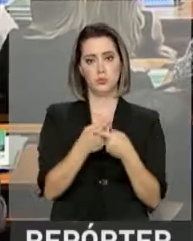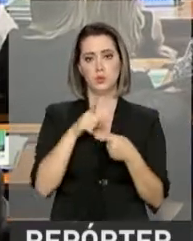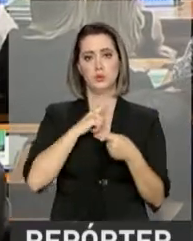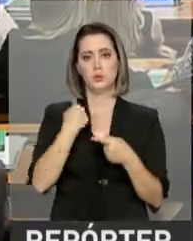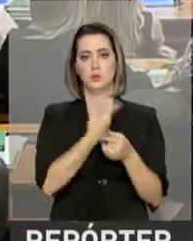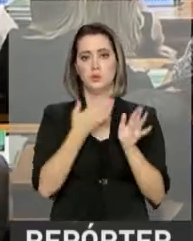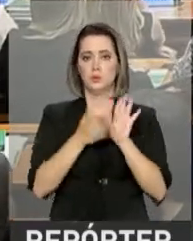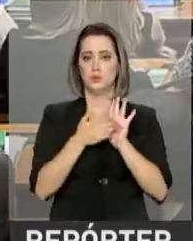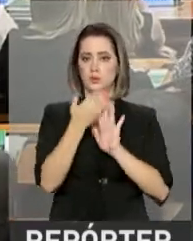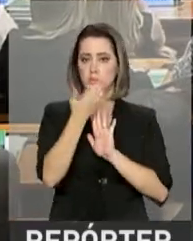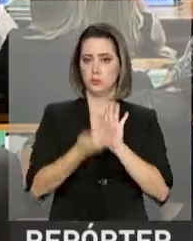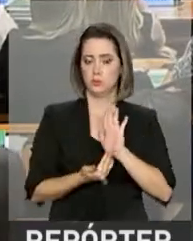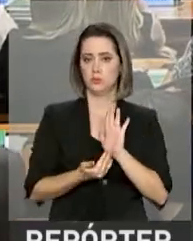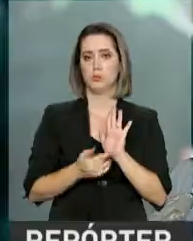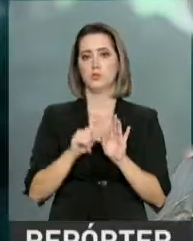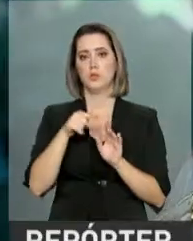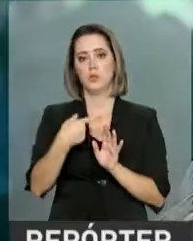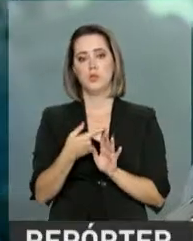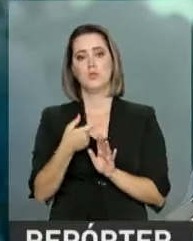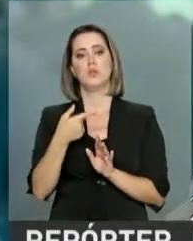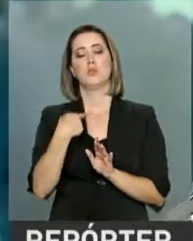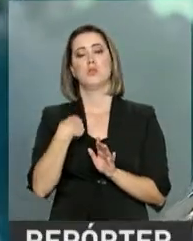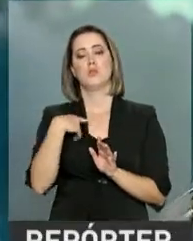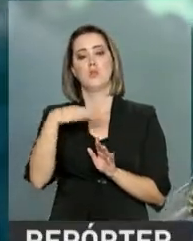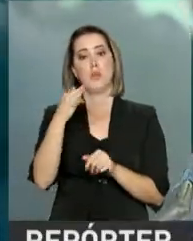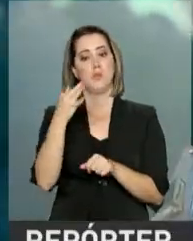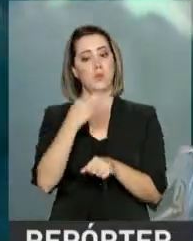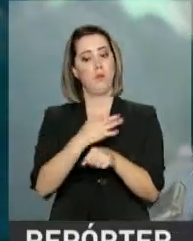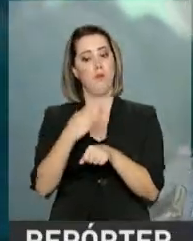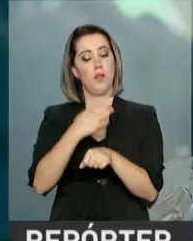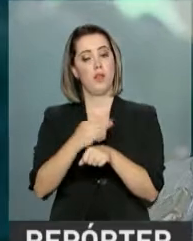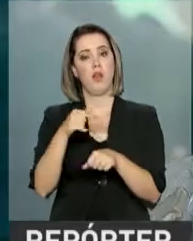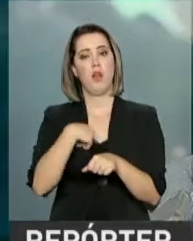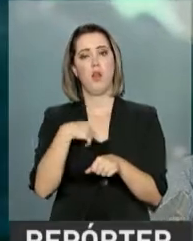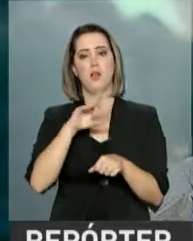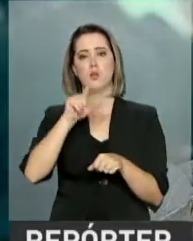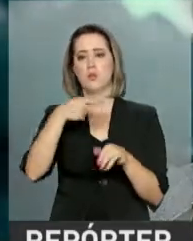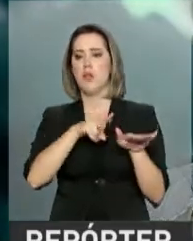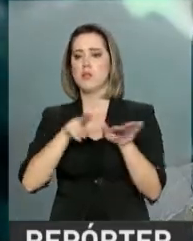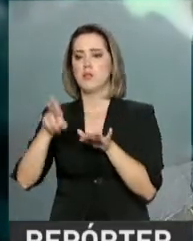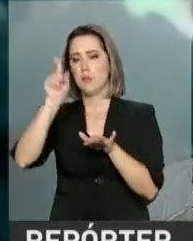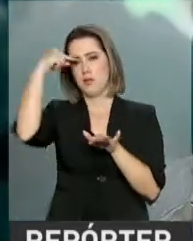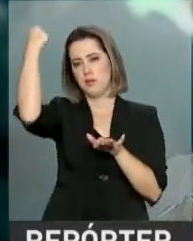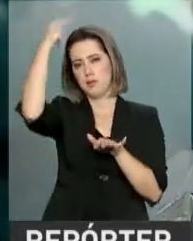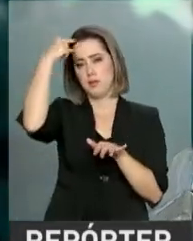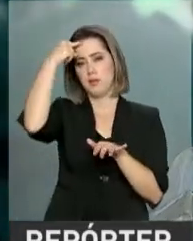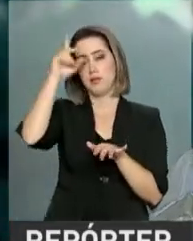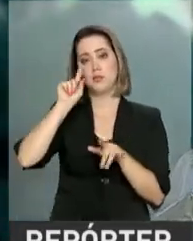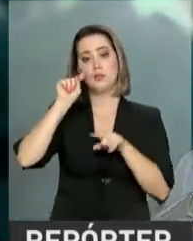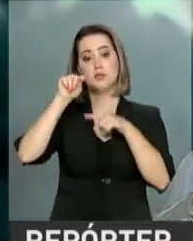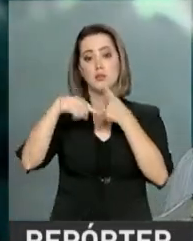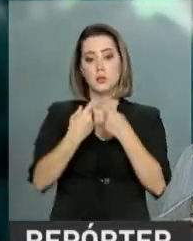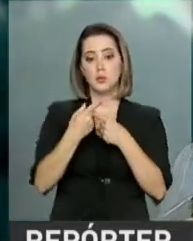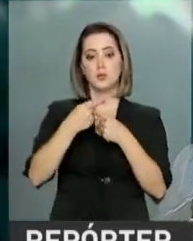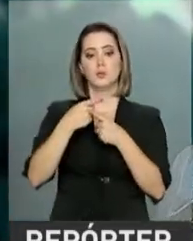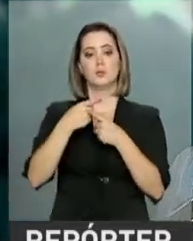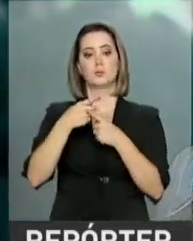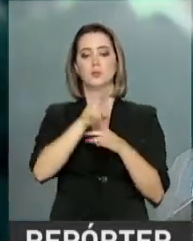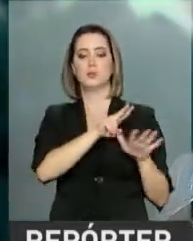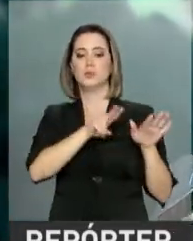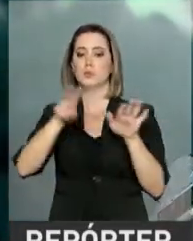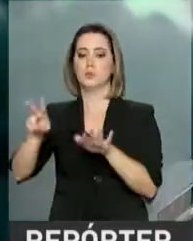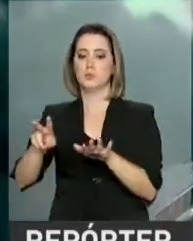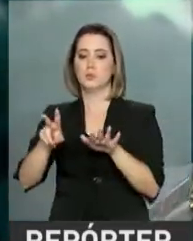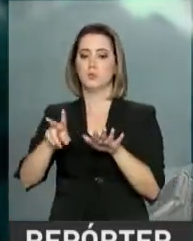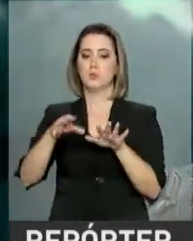apresentar nosso parecer temos o feriado da semana santa o que de certa forma vai dificultar os trabalhos aqui na câmara se não na semana que vem com certeza